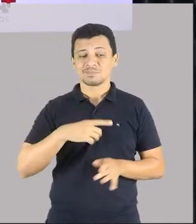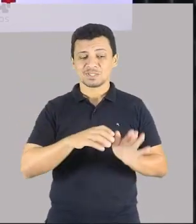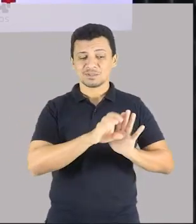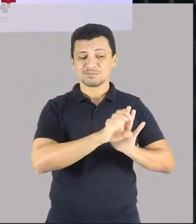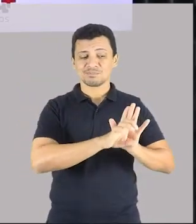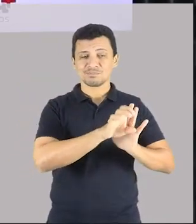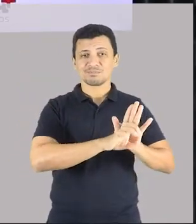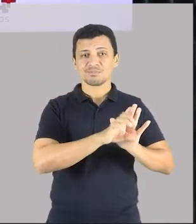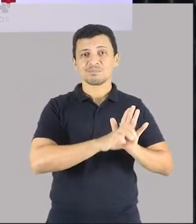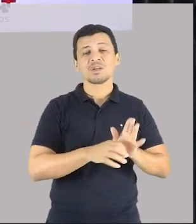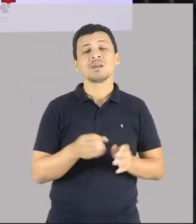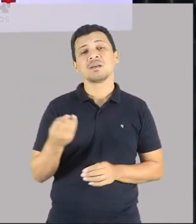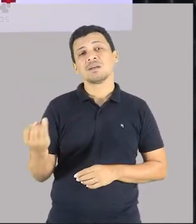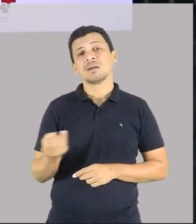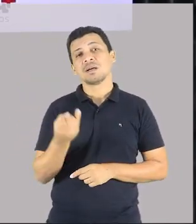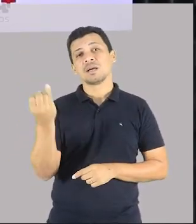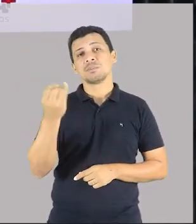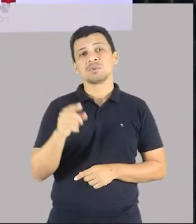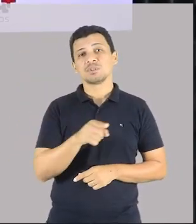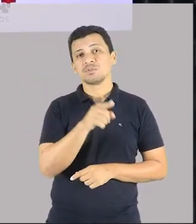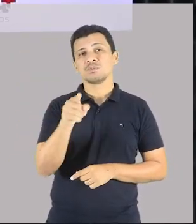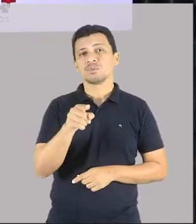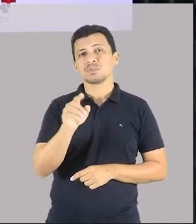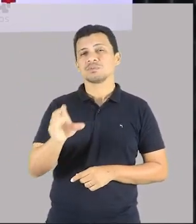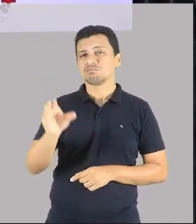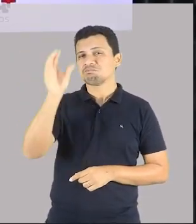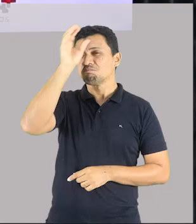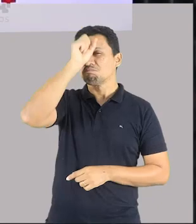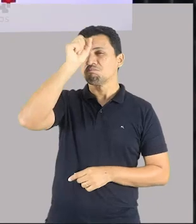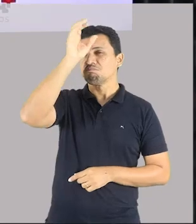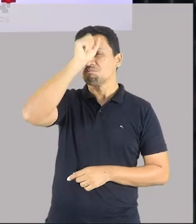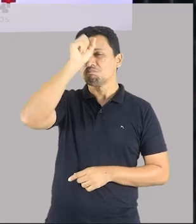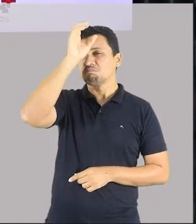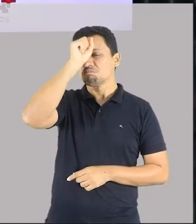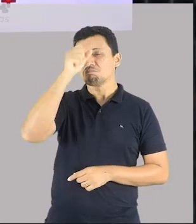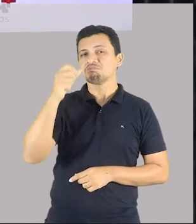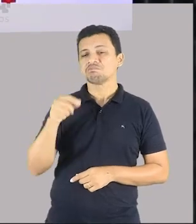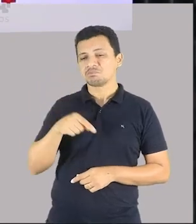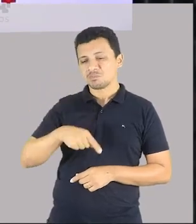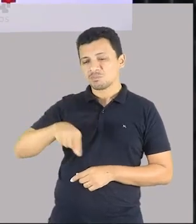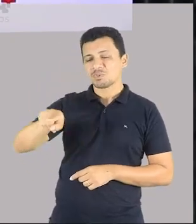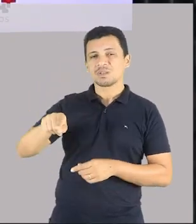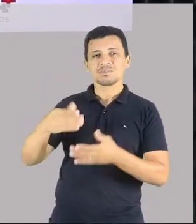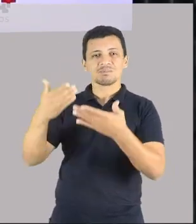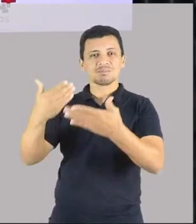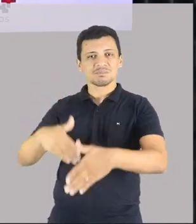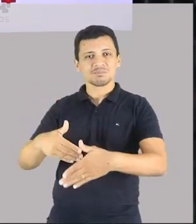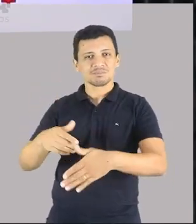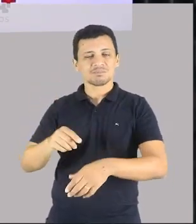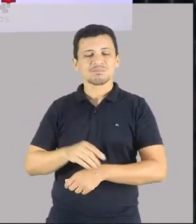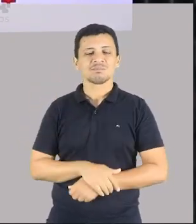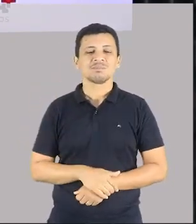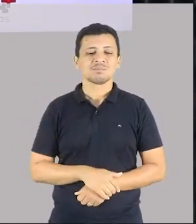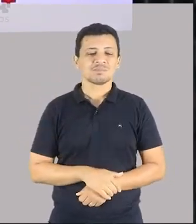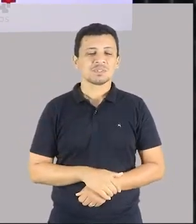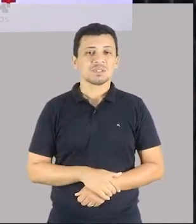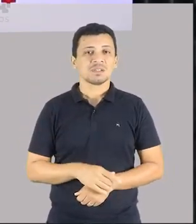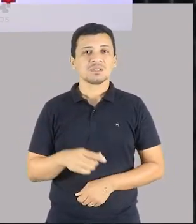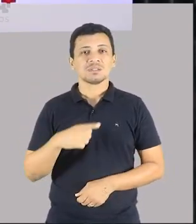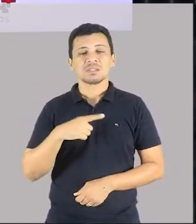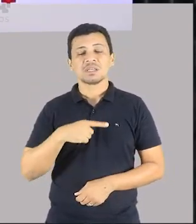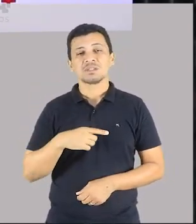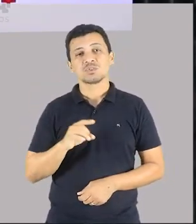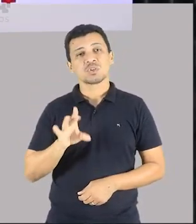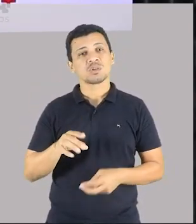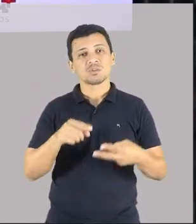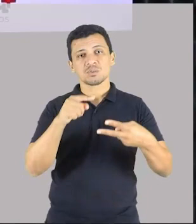edital, que é importante que você vá com ela bem clara para a sua prova, bem clara na sua mente. São apenas duas